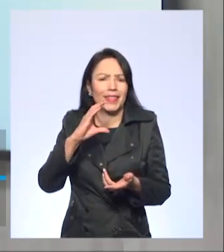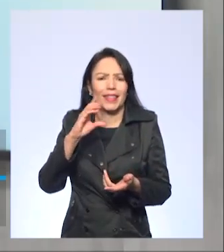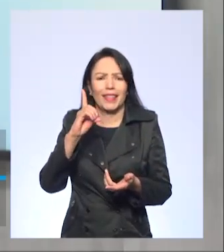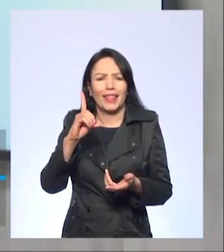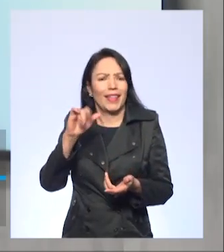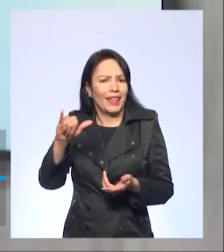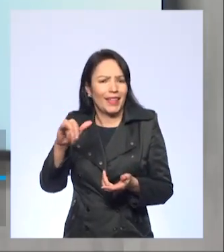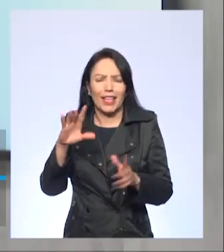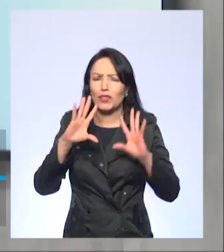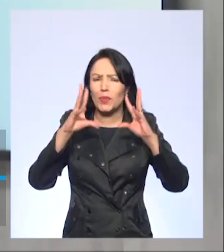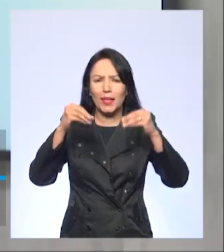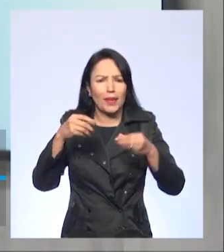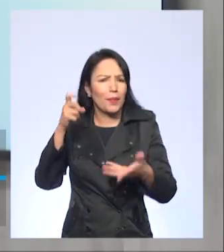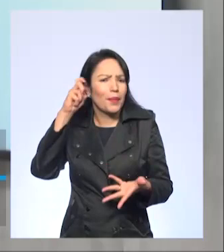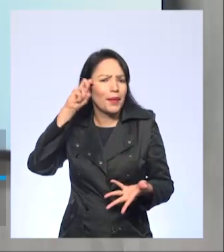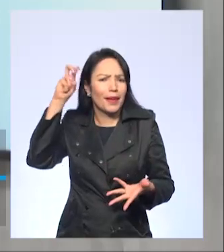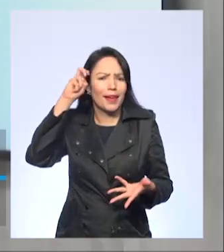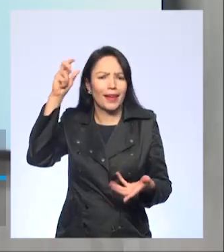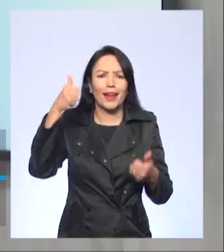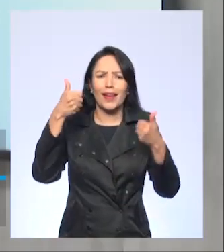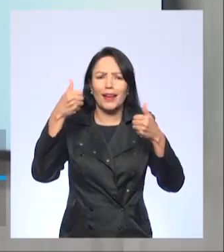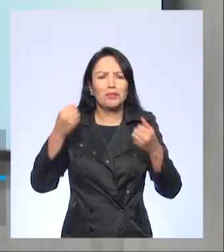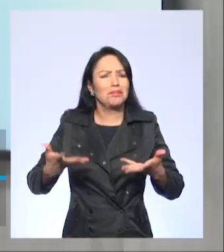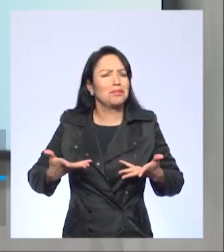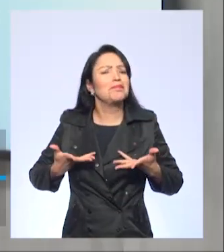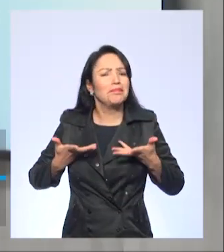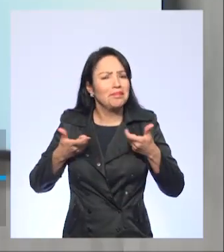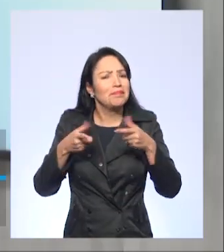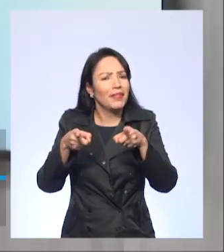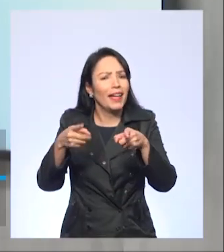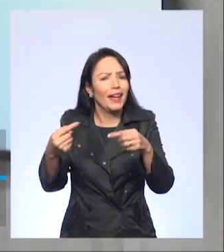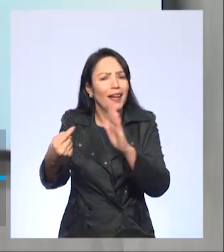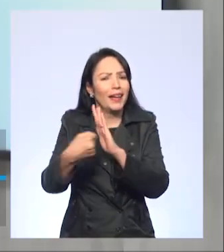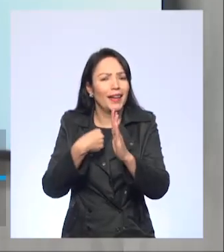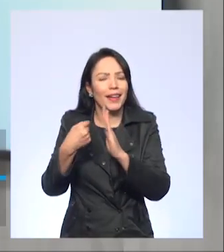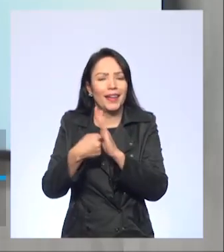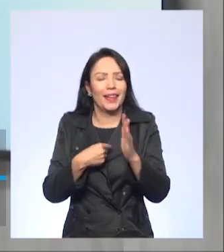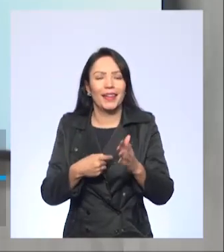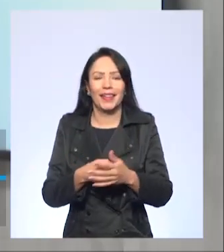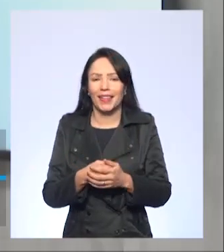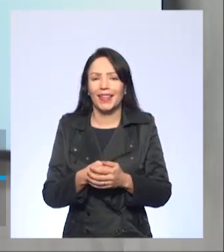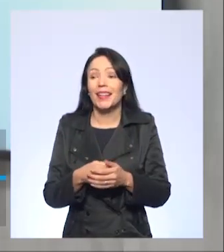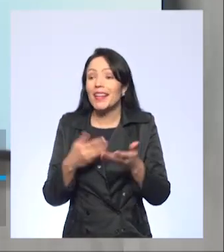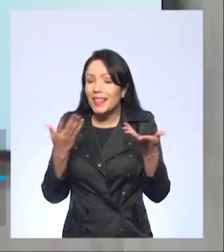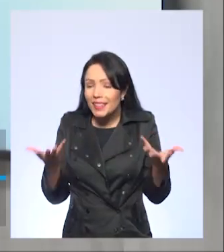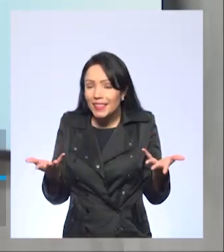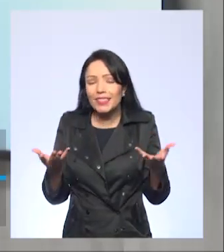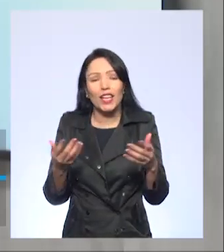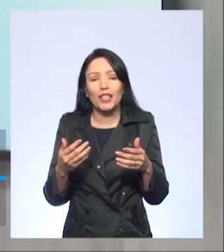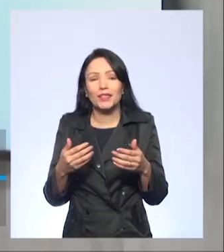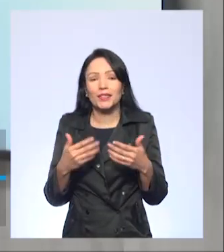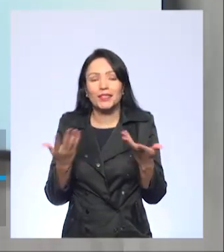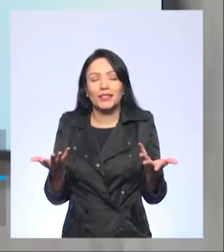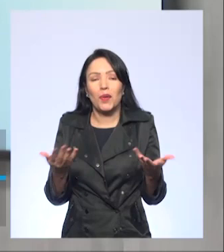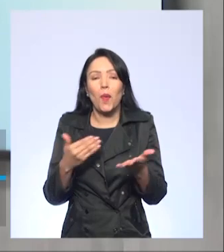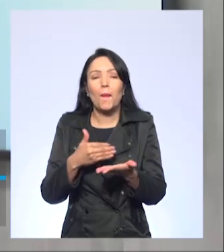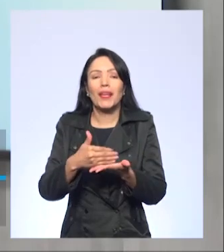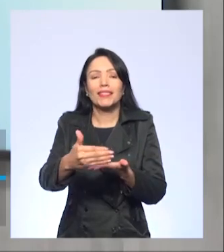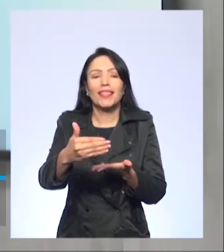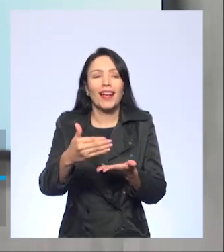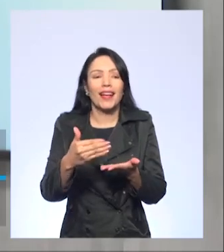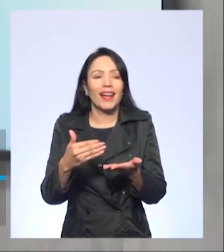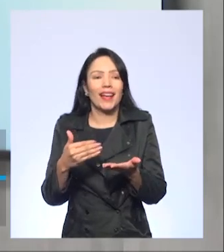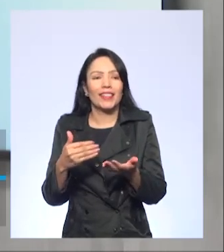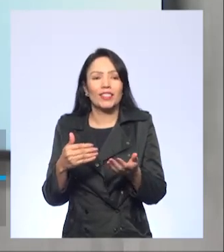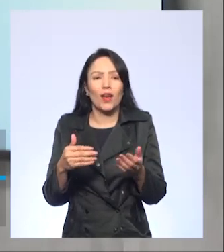pergunta foi genial! Fiquei orgulhosíssimo do que você me falou. Filha, nós não começamos a aula